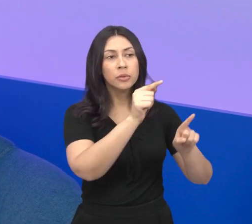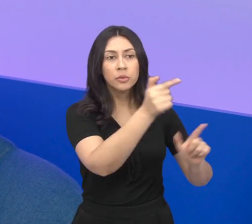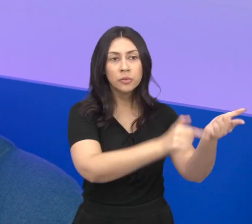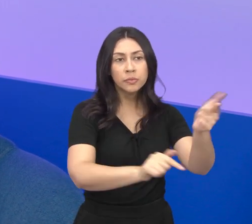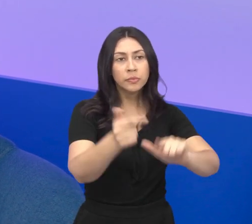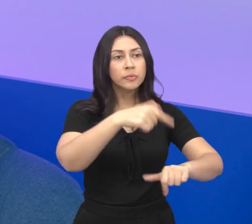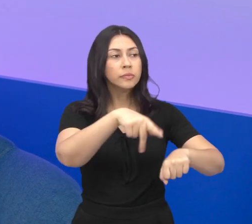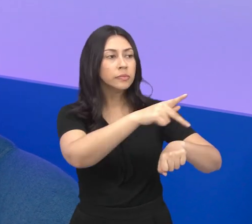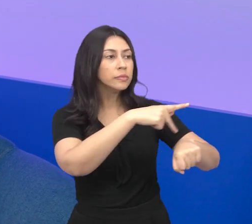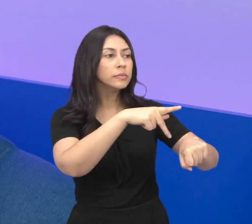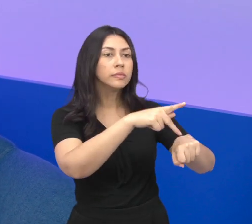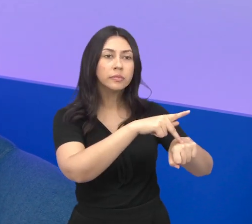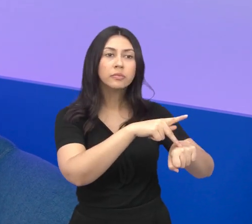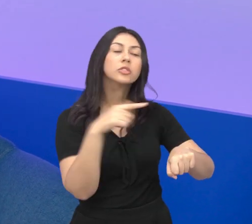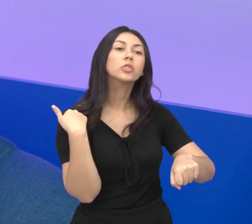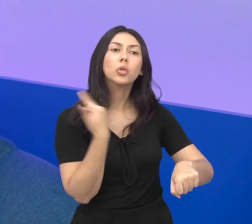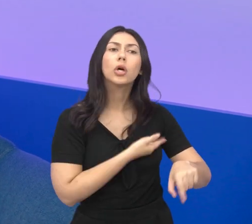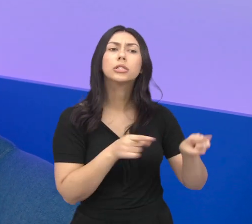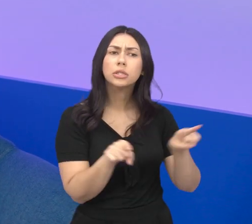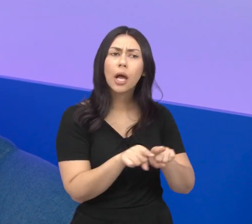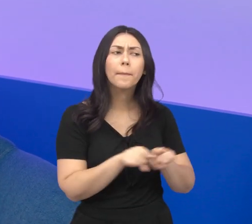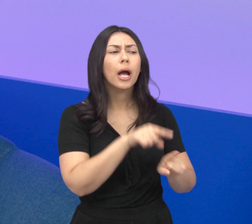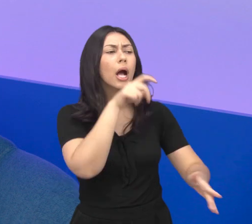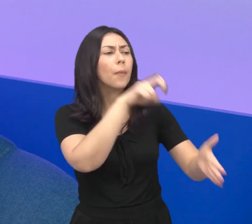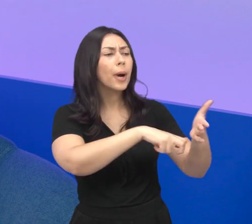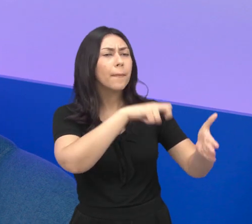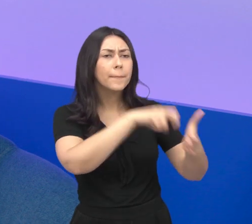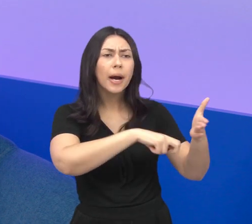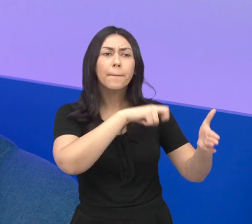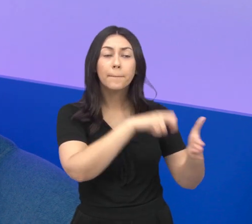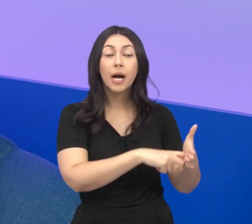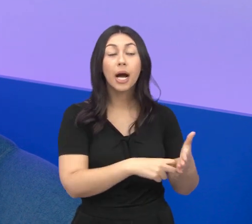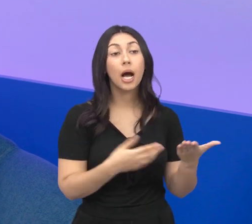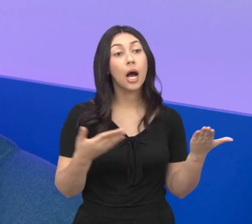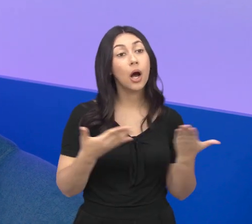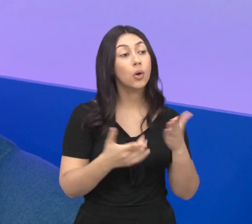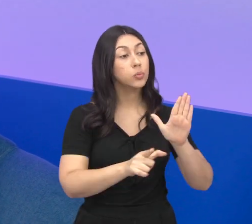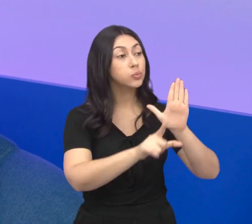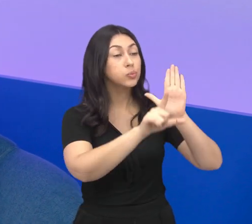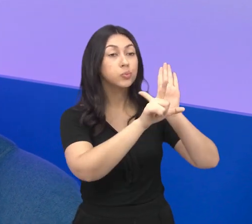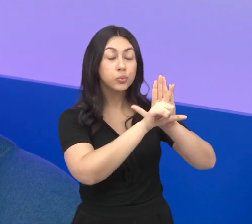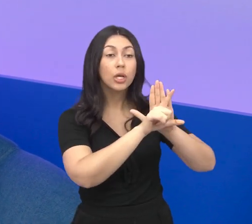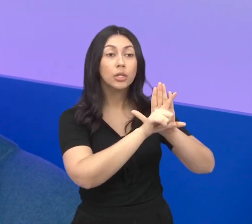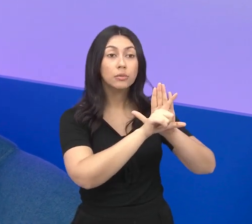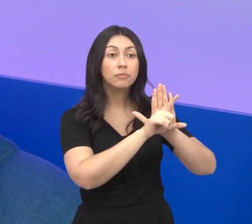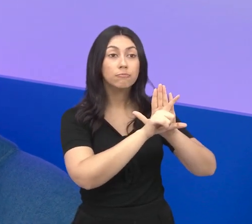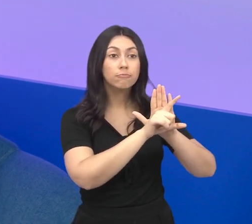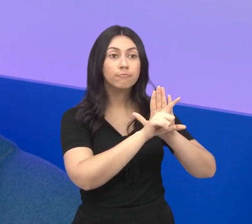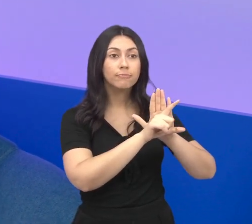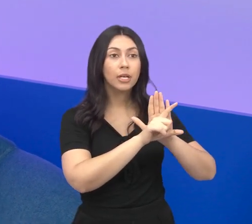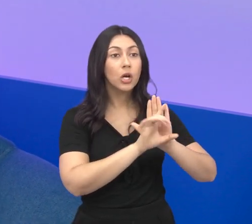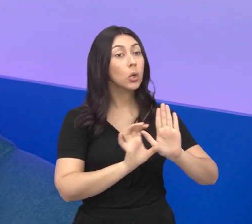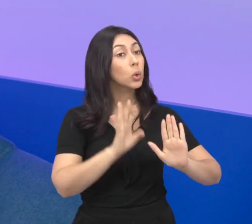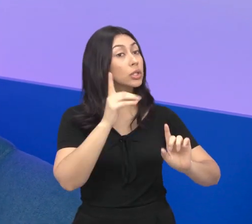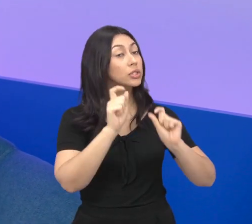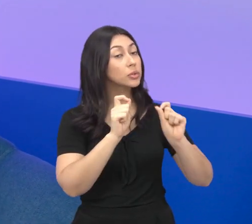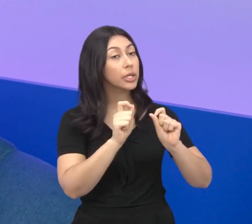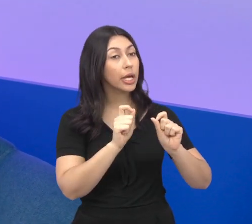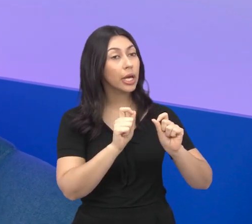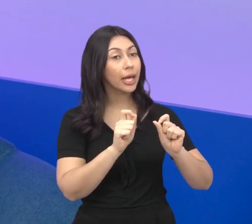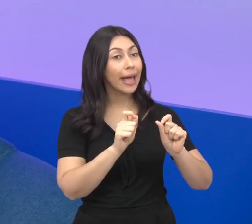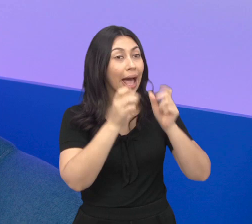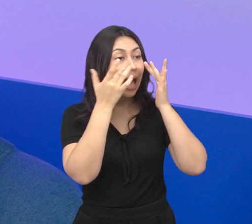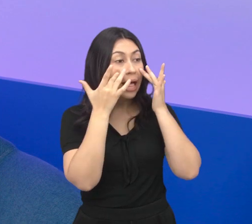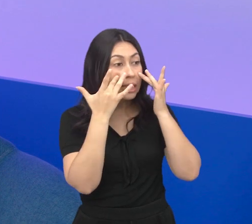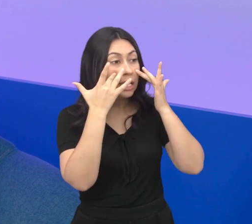contra outras nações. Então, o que nós fizemos com a sanção dessa legislação foi voltar os nossos olhos para as empresas